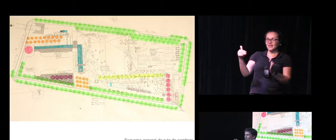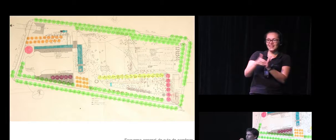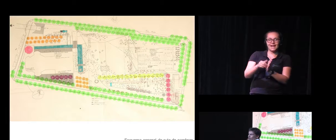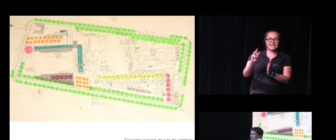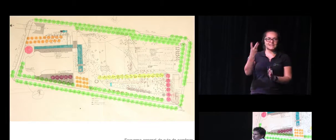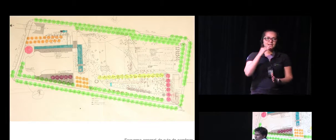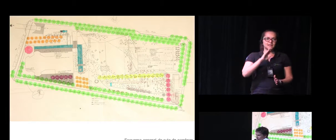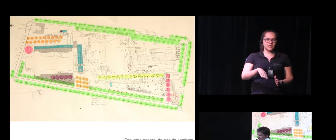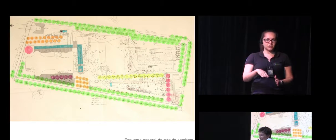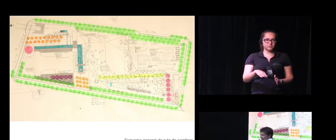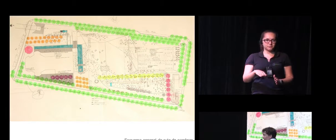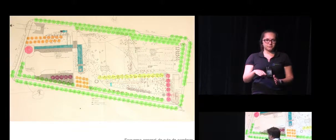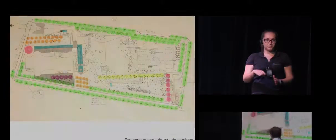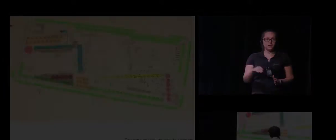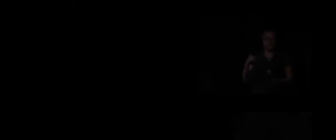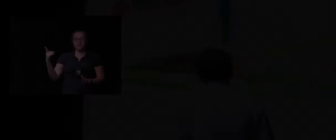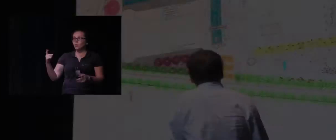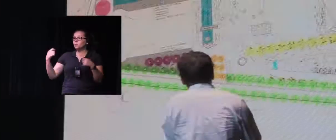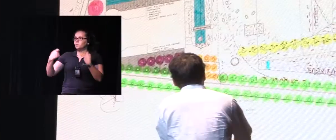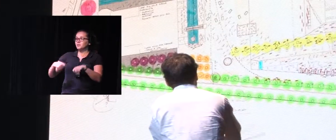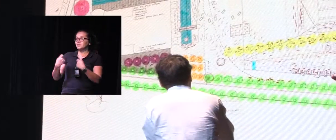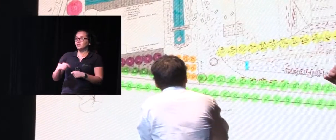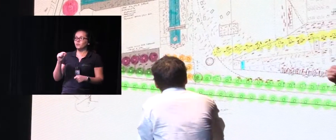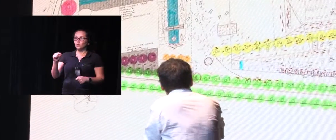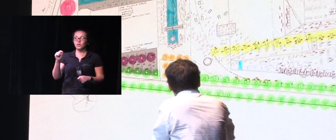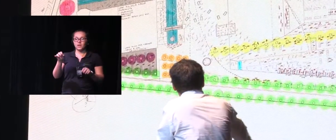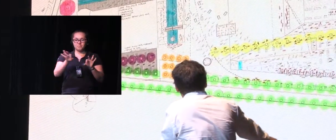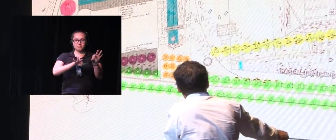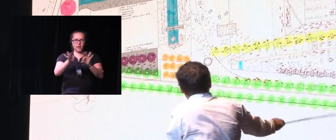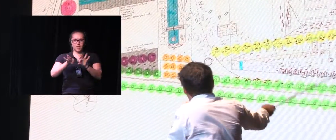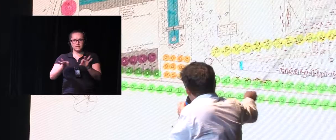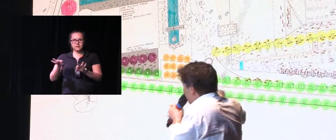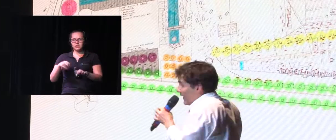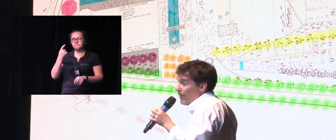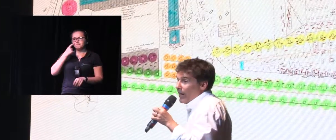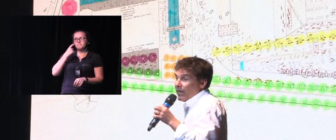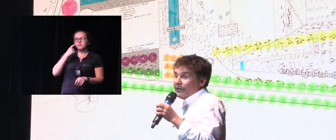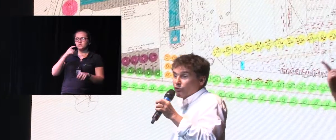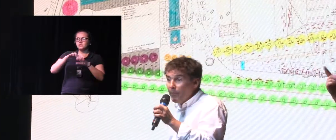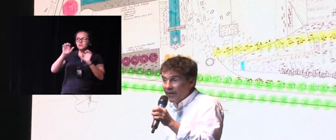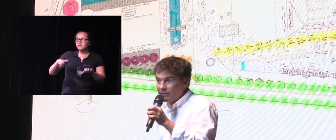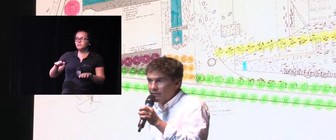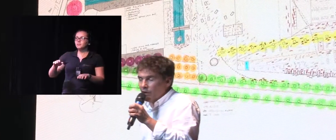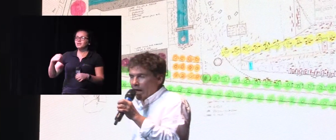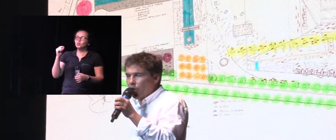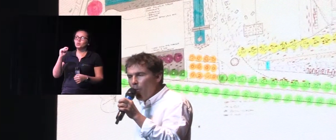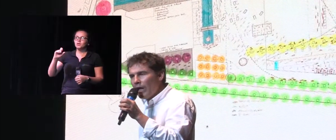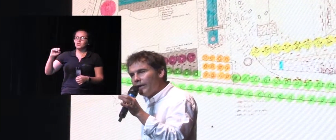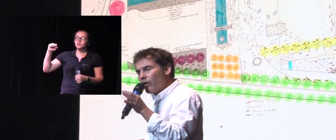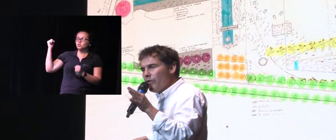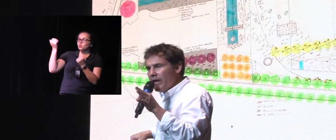pessoas das 11 da manhã às 3 da tarde. Então, era necessário planejar um esquema